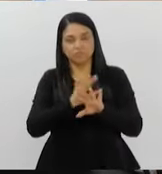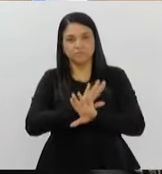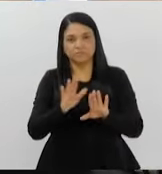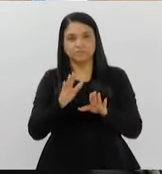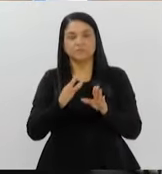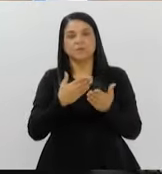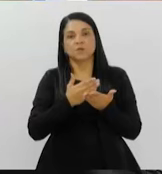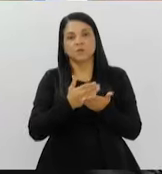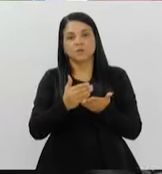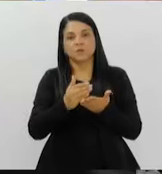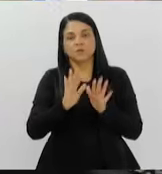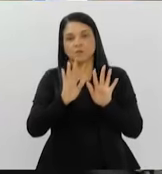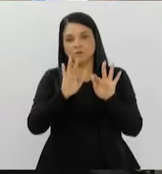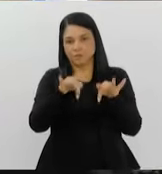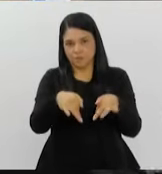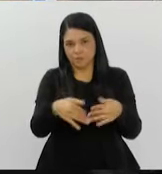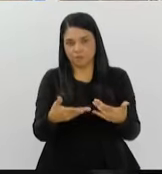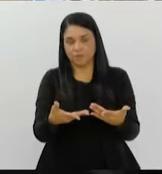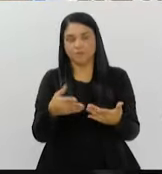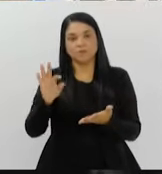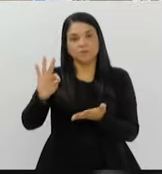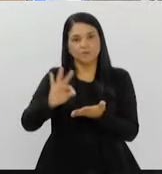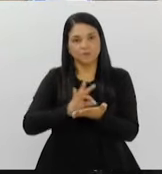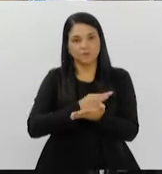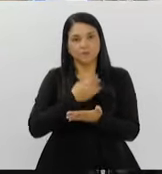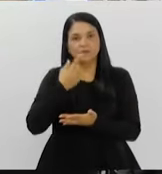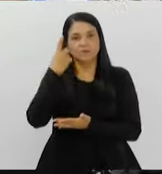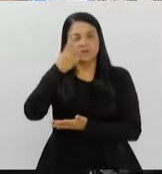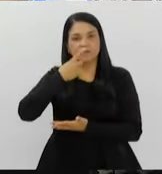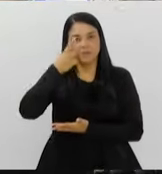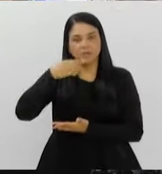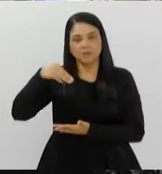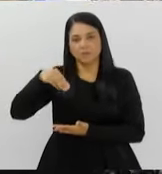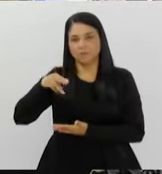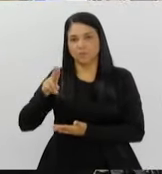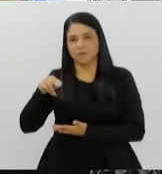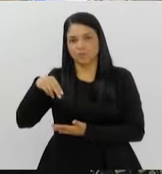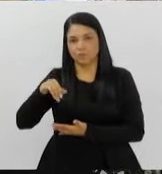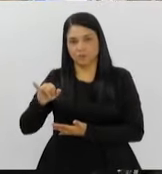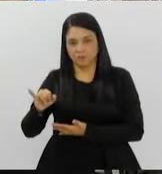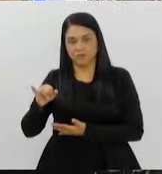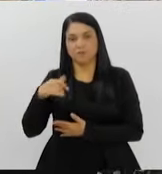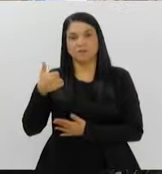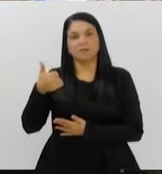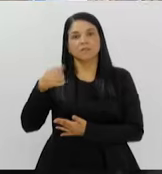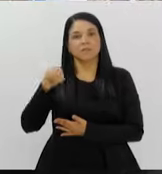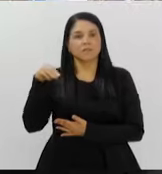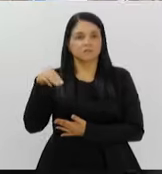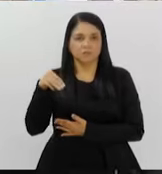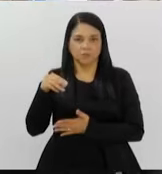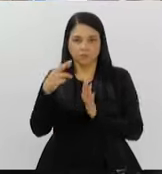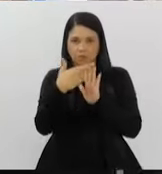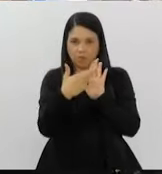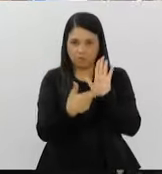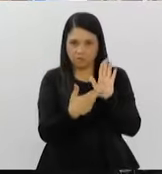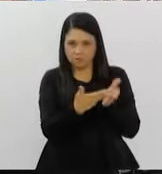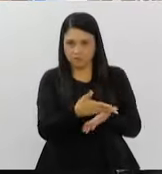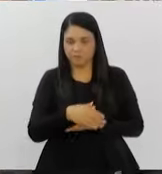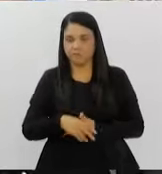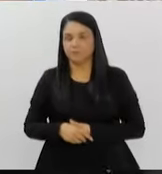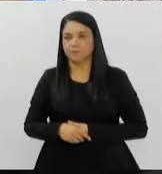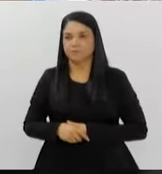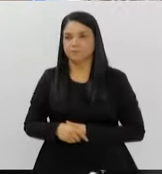ao expediente final. O primeiro orador inscrito é o deputado Munir Neto, que possui 10 minutos regimentais.